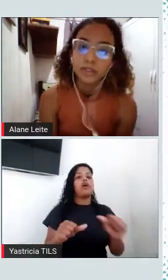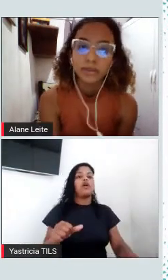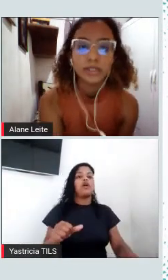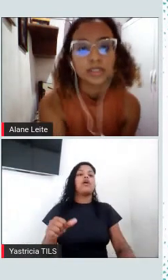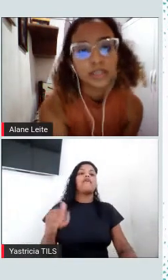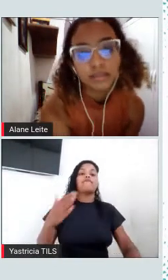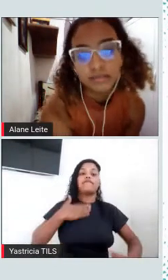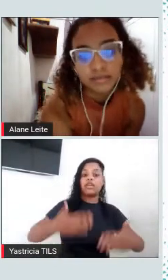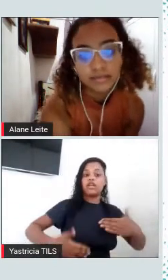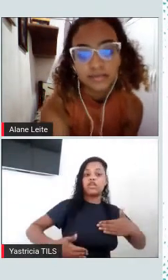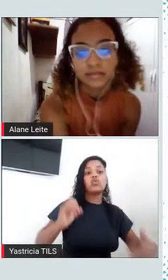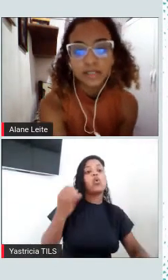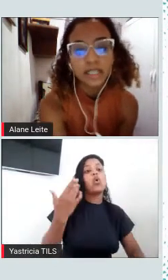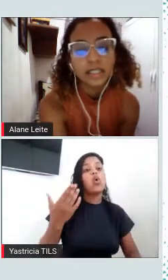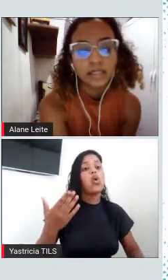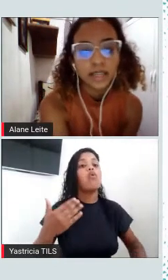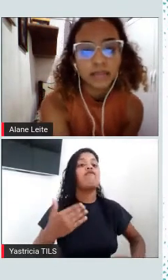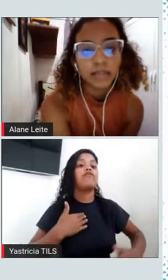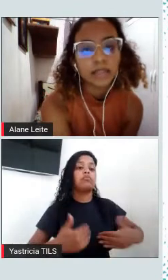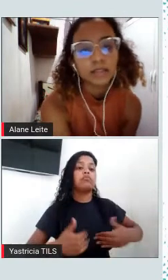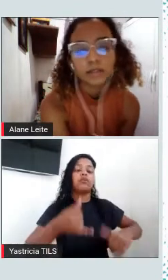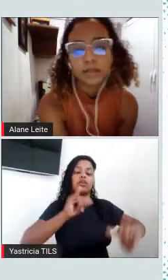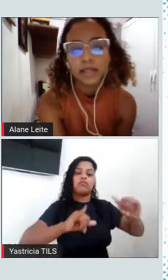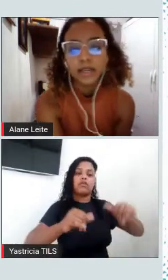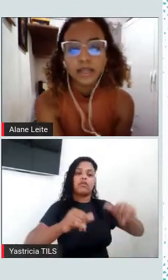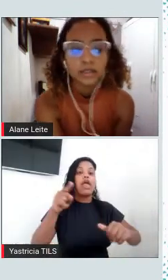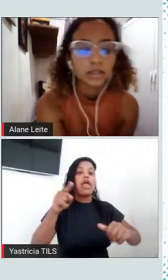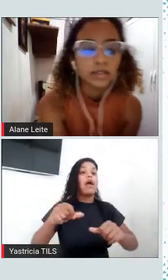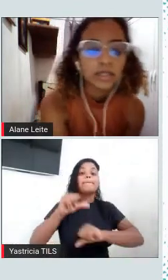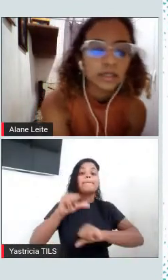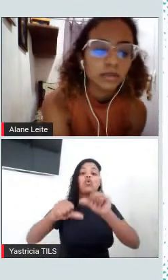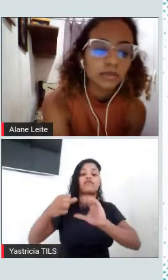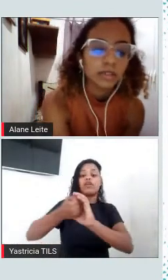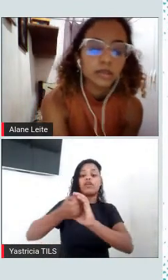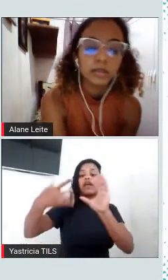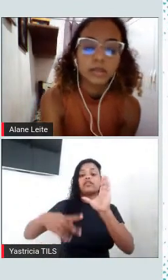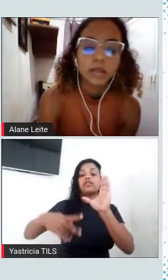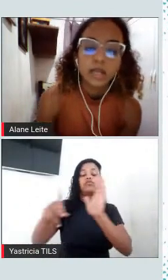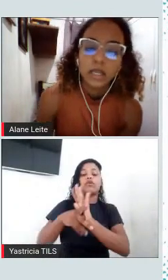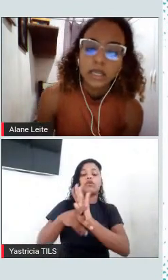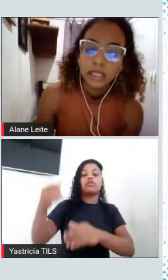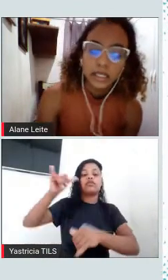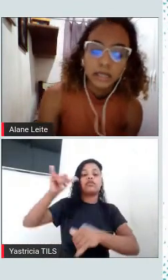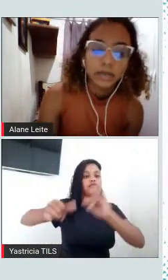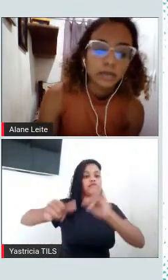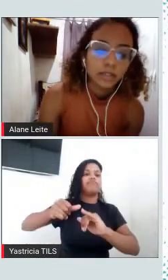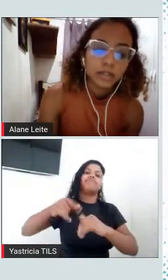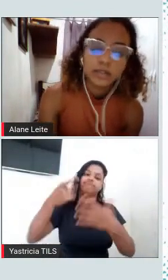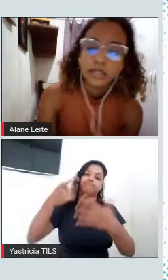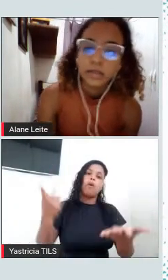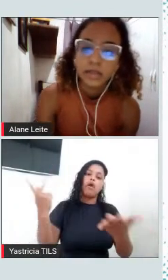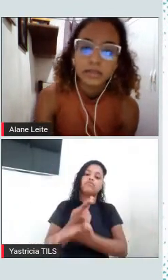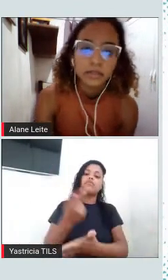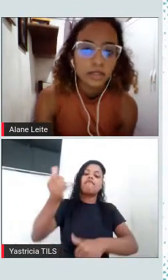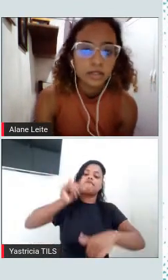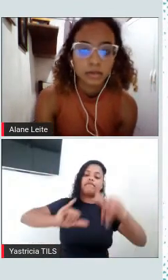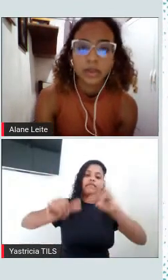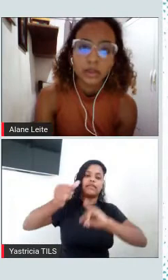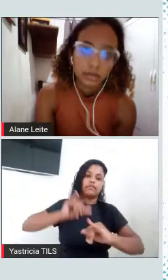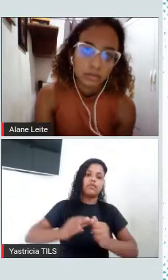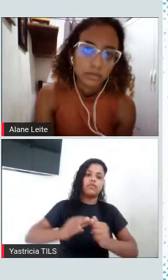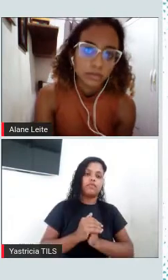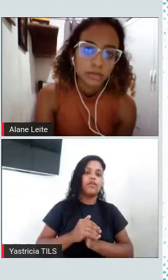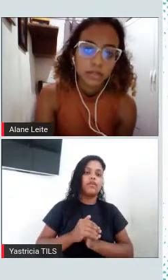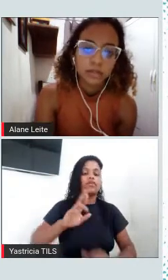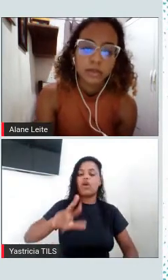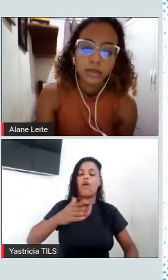a constituição do leite, né? Para transformar em queijo. Então, vai ser um fenômeno químico, já não vai ser mais físico,